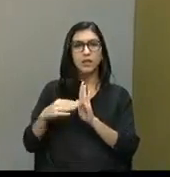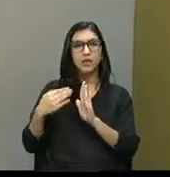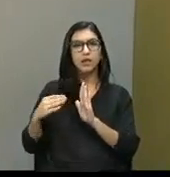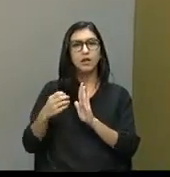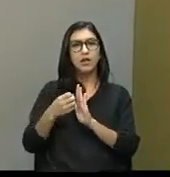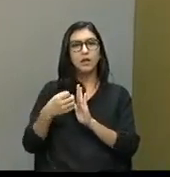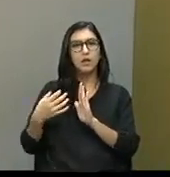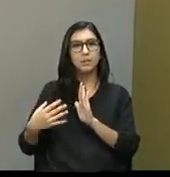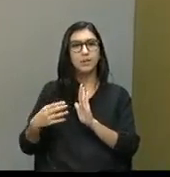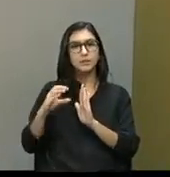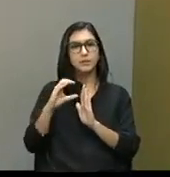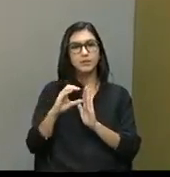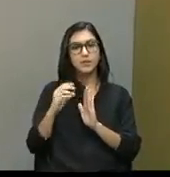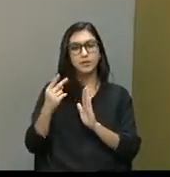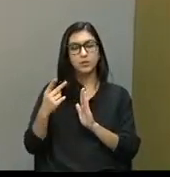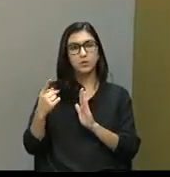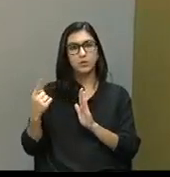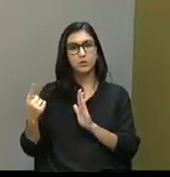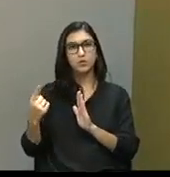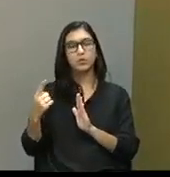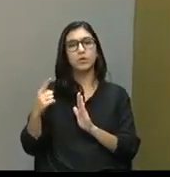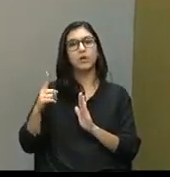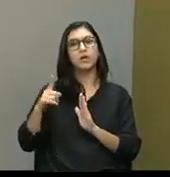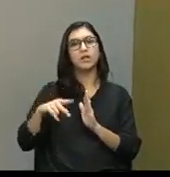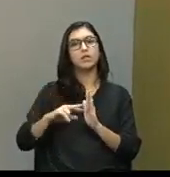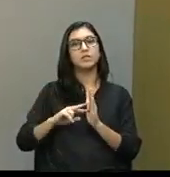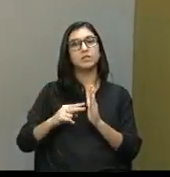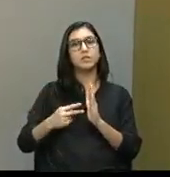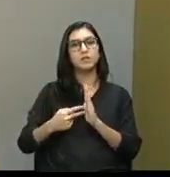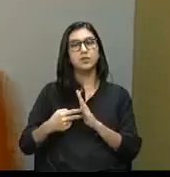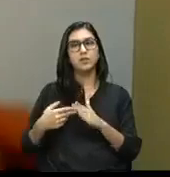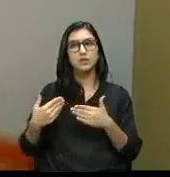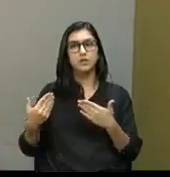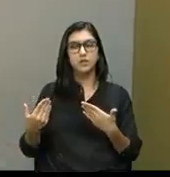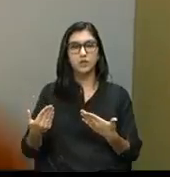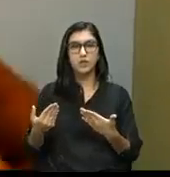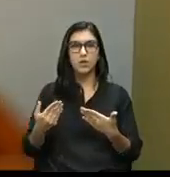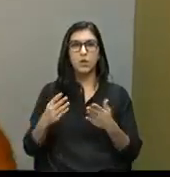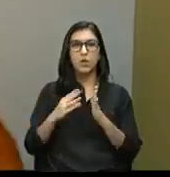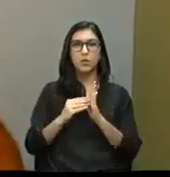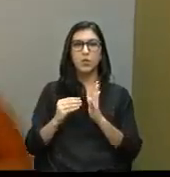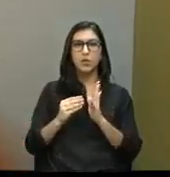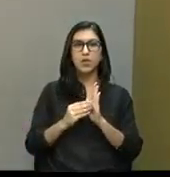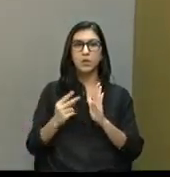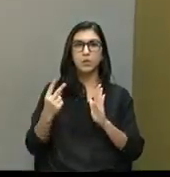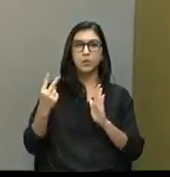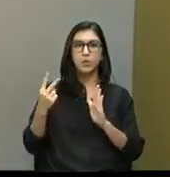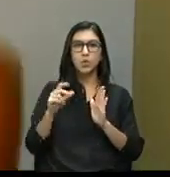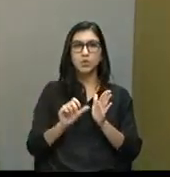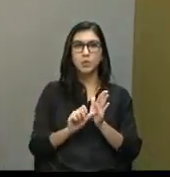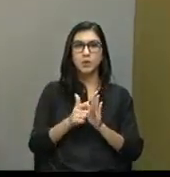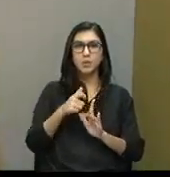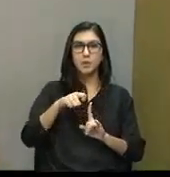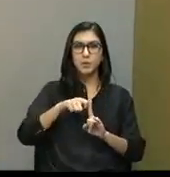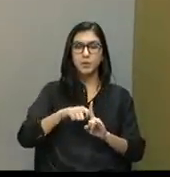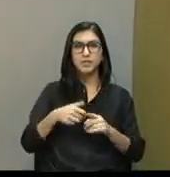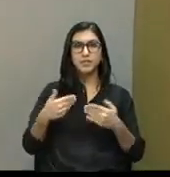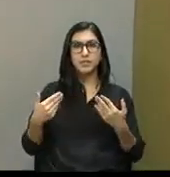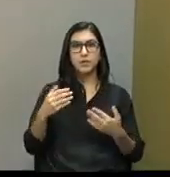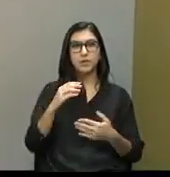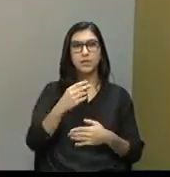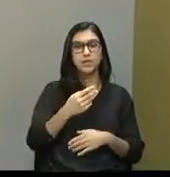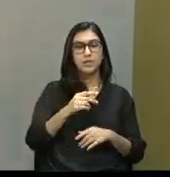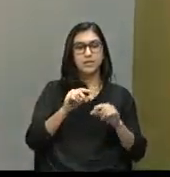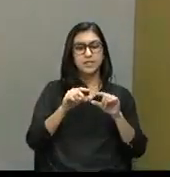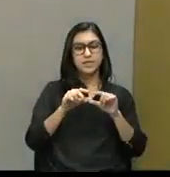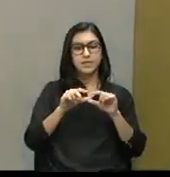elemento C21, que corresponde aí, então, ao modelo 2 no primeiro mês. Então,